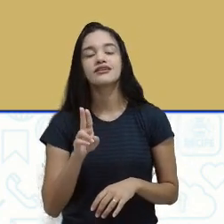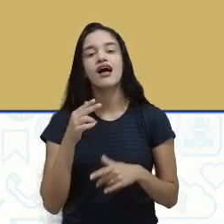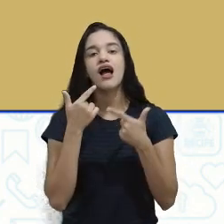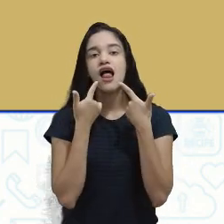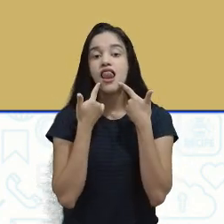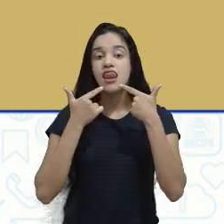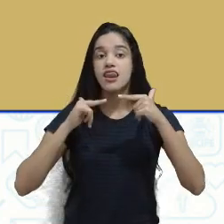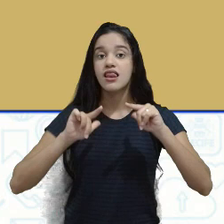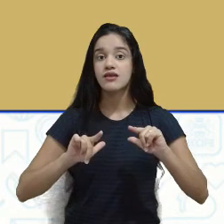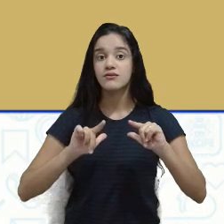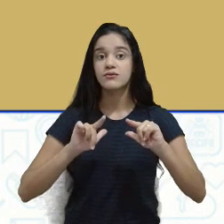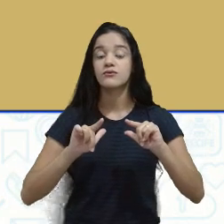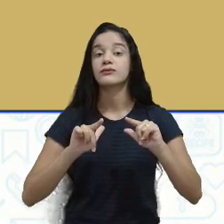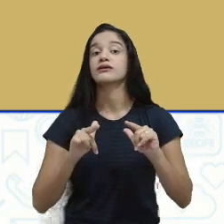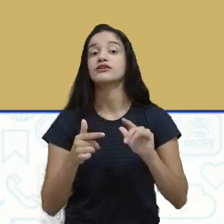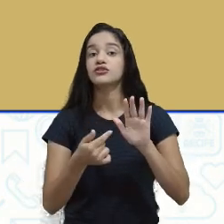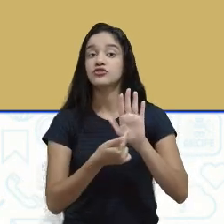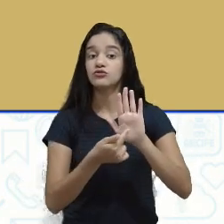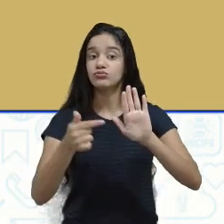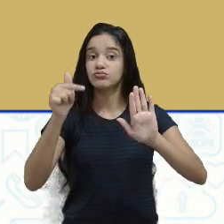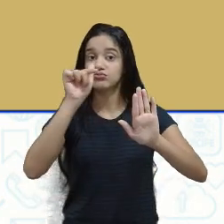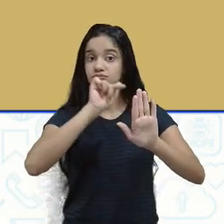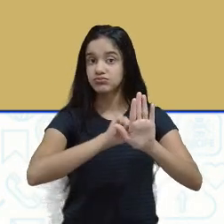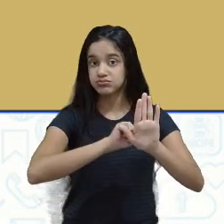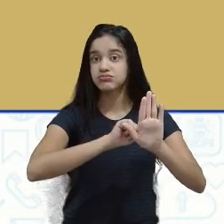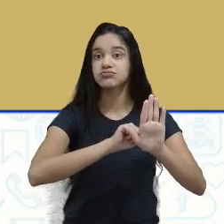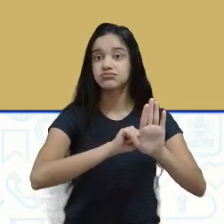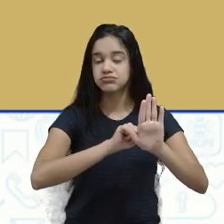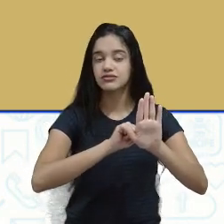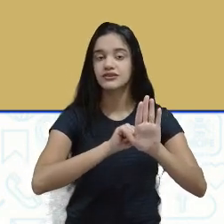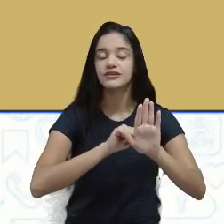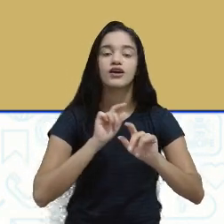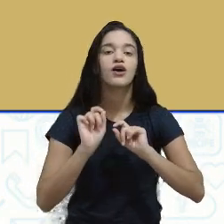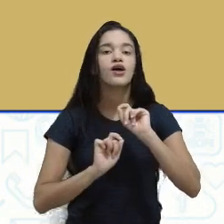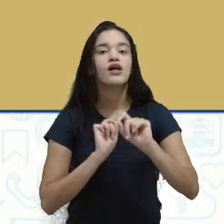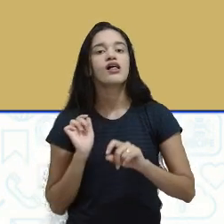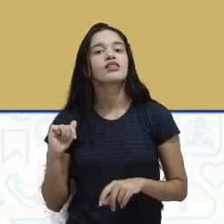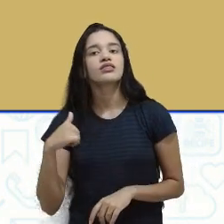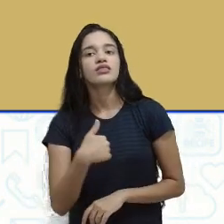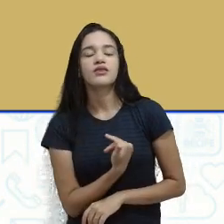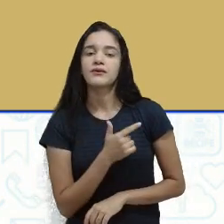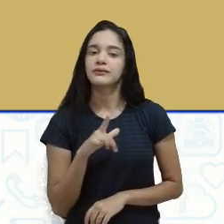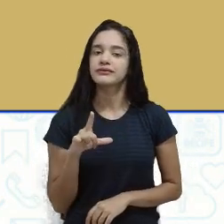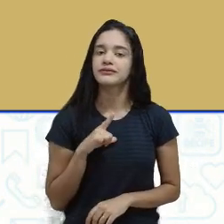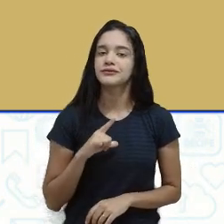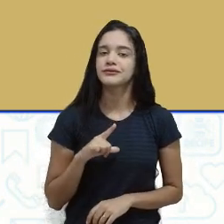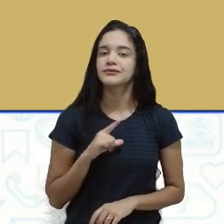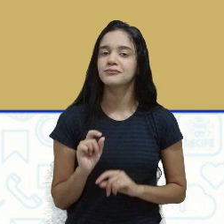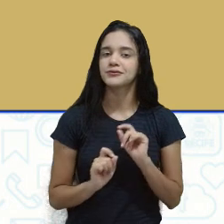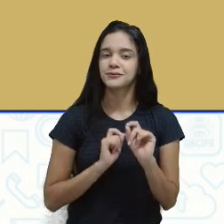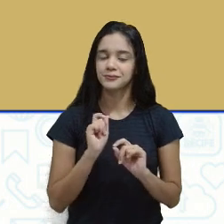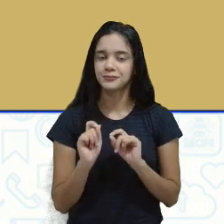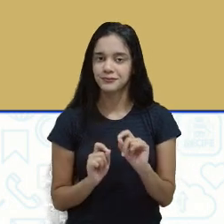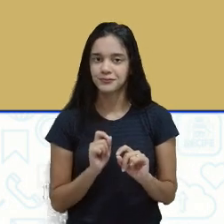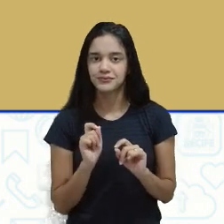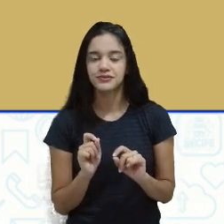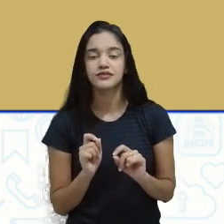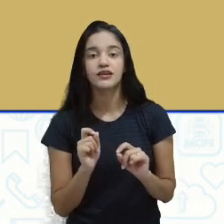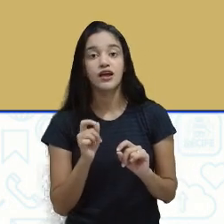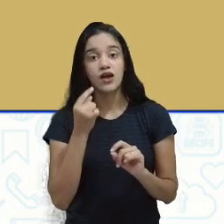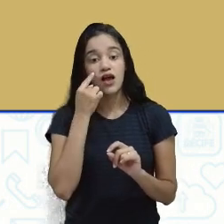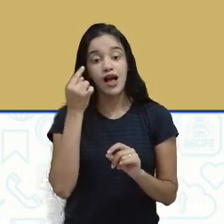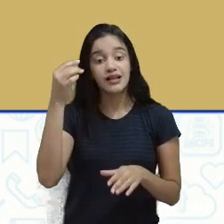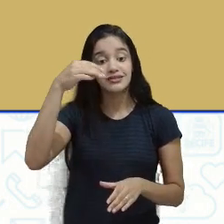linguagem figurada. Então, a linguagem figurada nós temos muito, não é, inserida